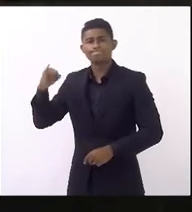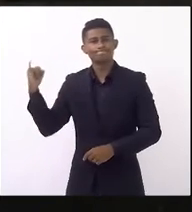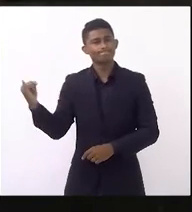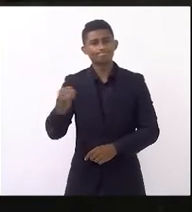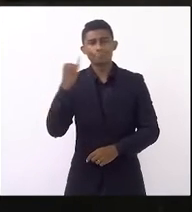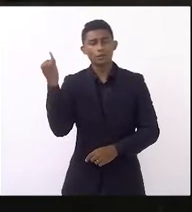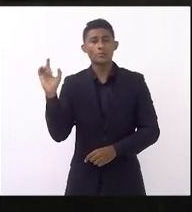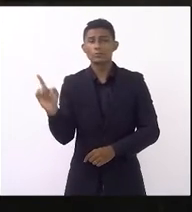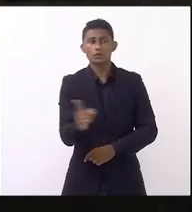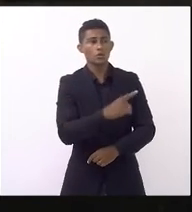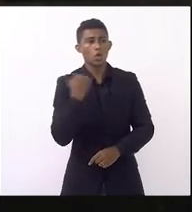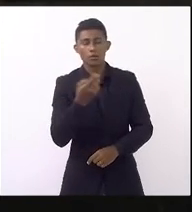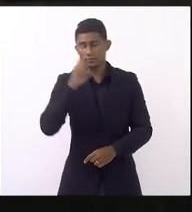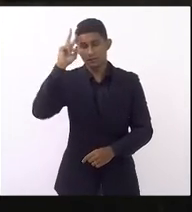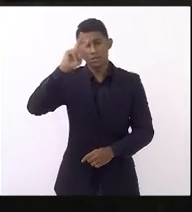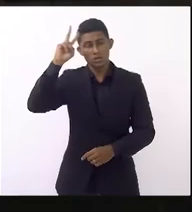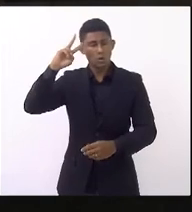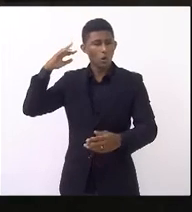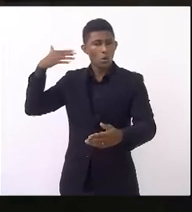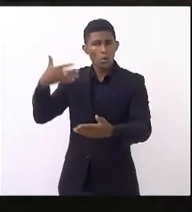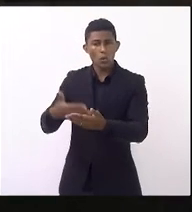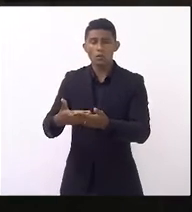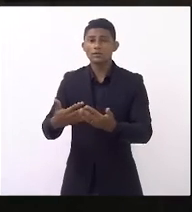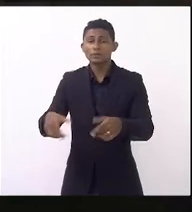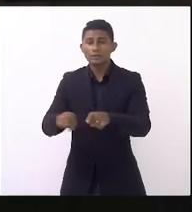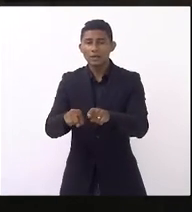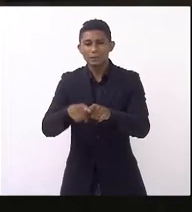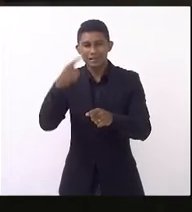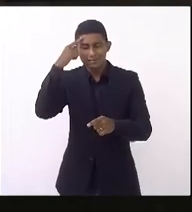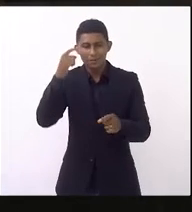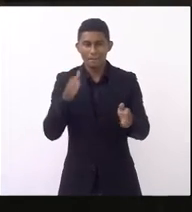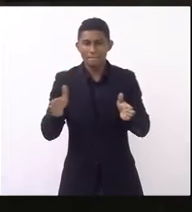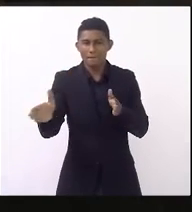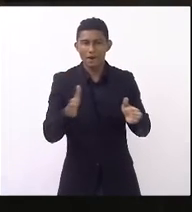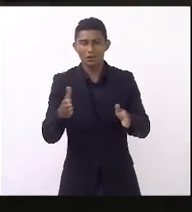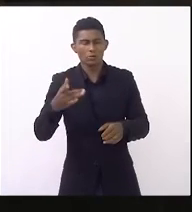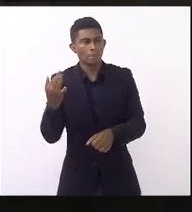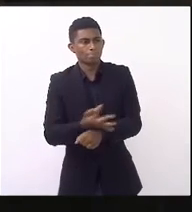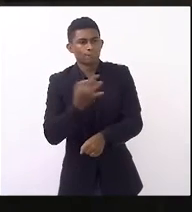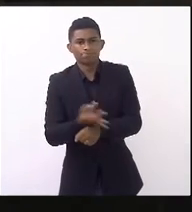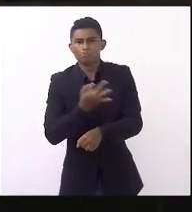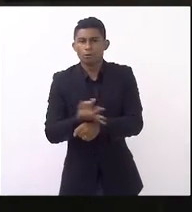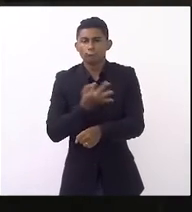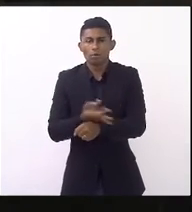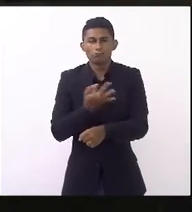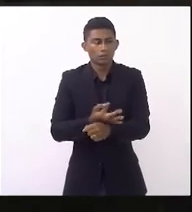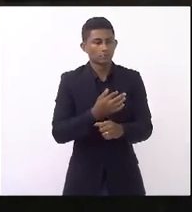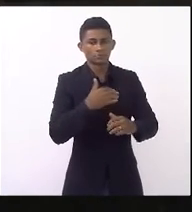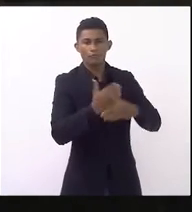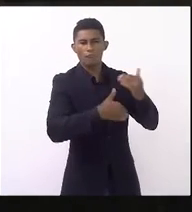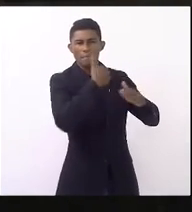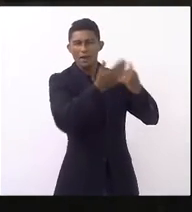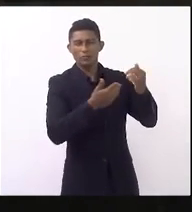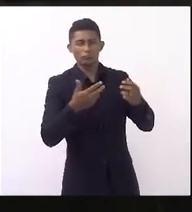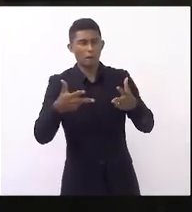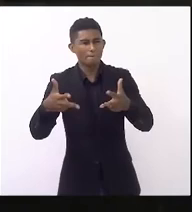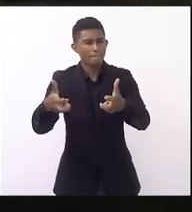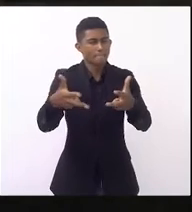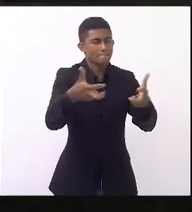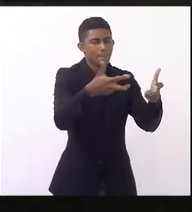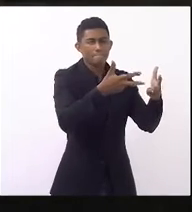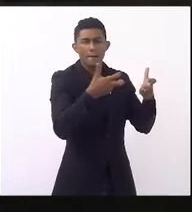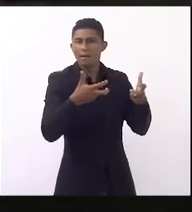nossa história, em especial nas resistências contra o modelo de desenvolvimento predatório que acaba com a natureza,